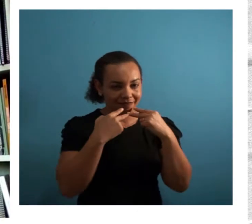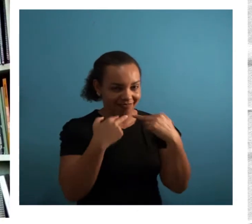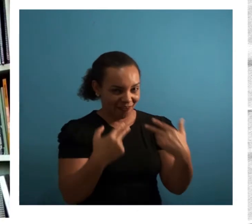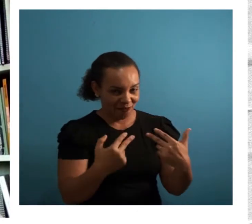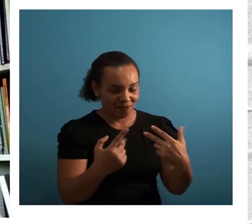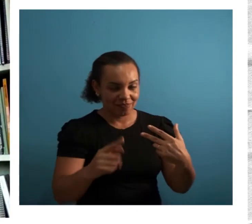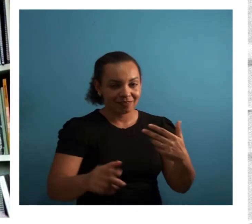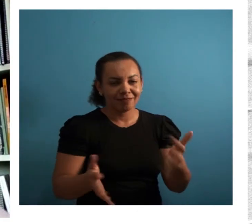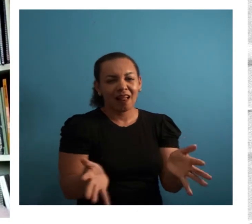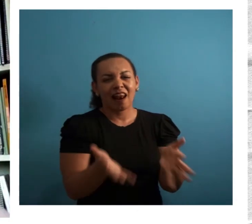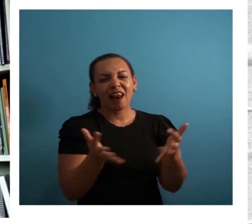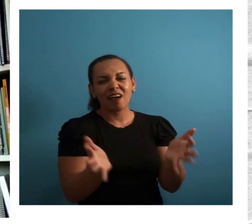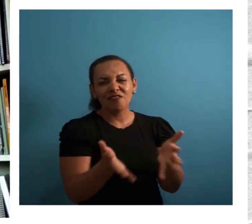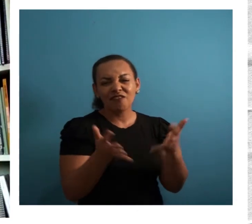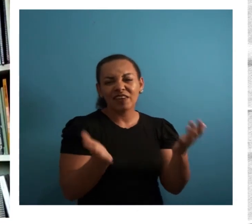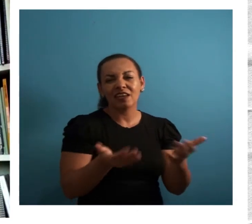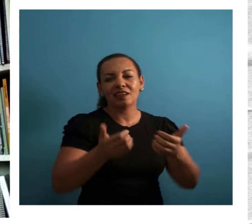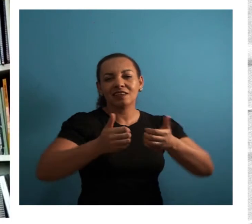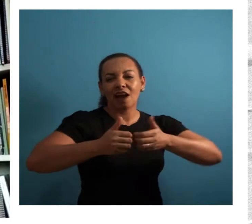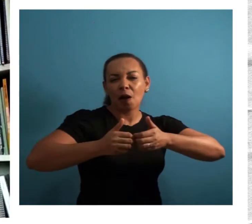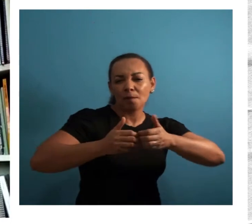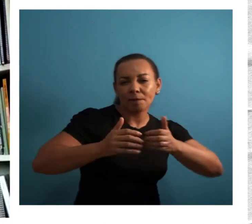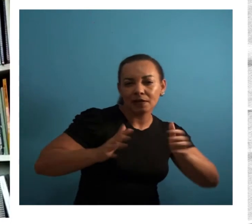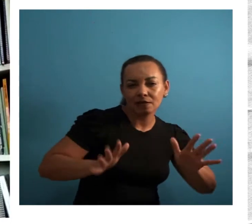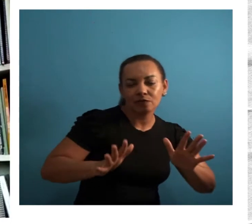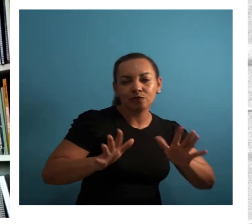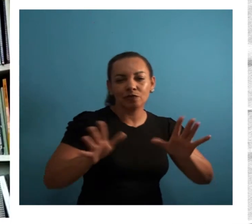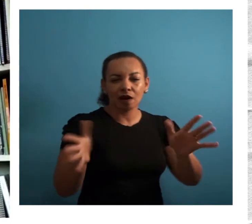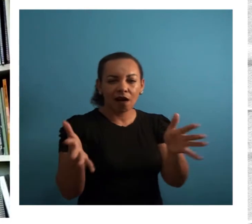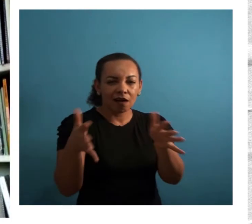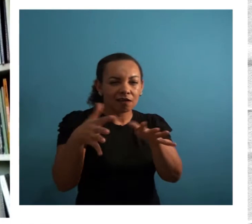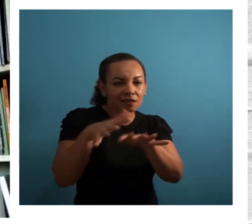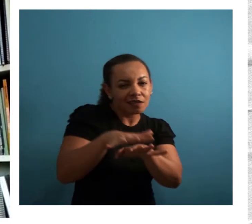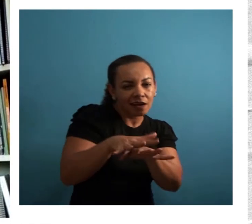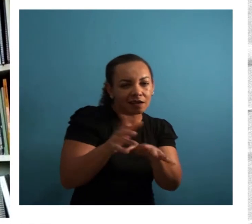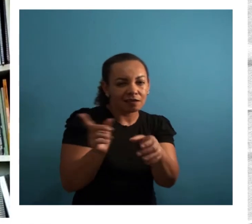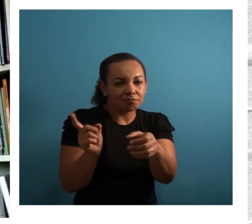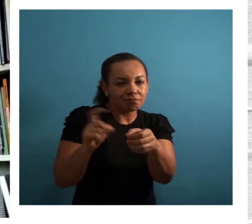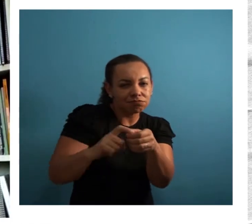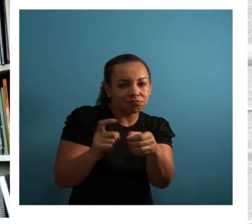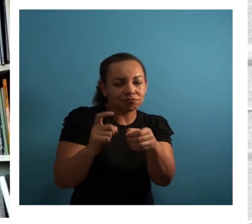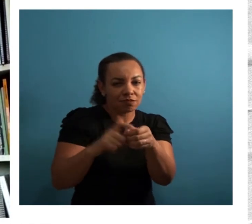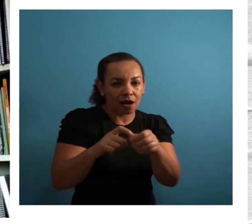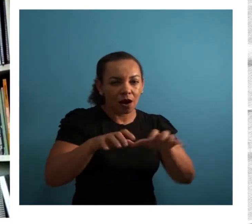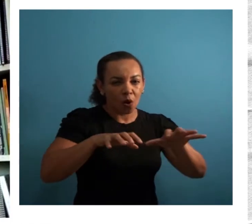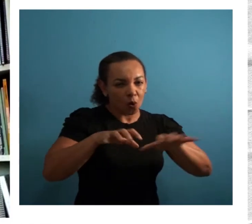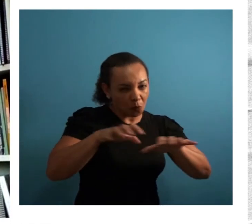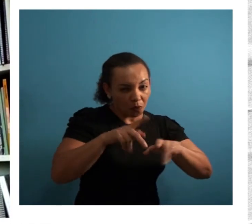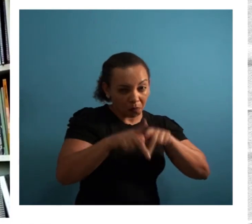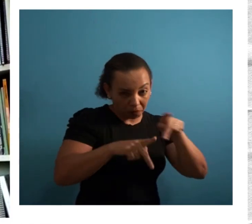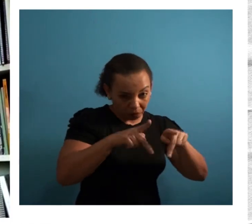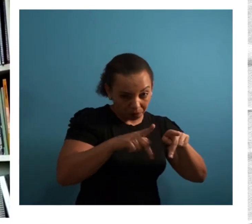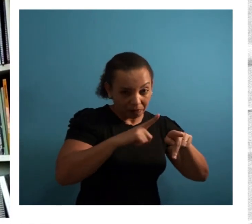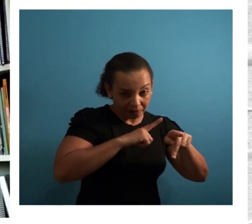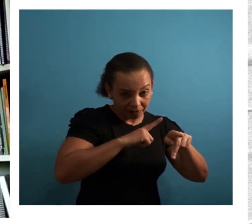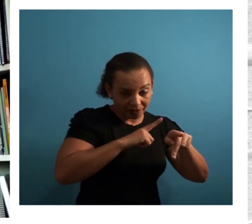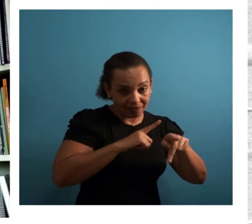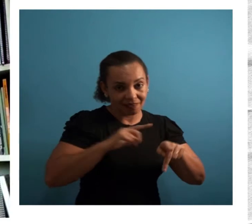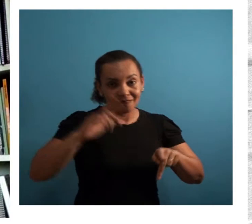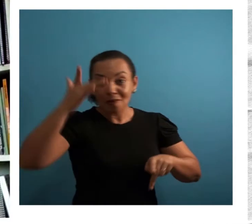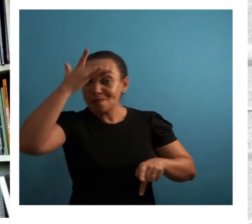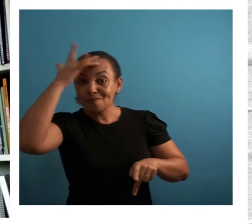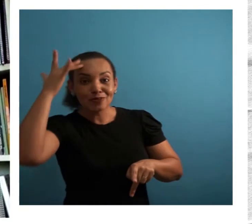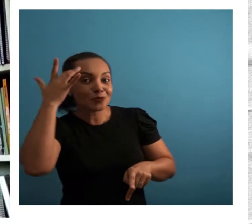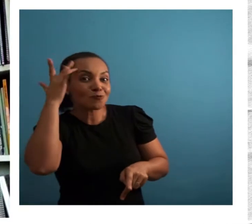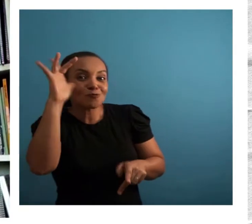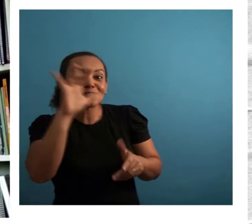mas com a leveza com abertura com a integração que o movimento popular provoca é muito difícil de ser imitado